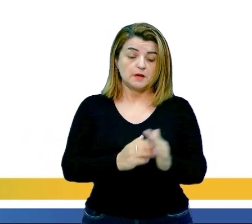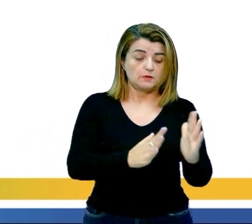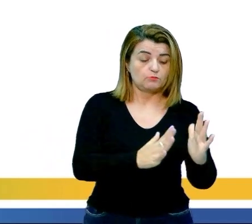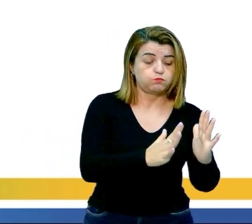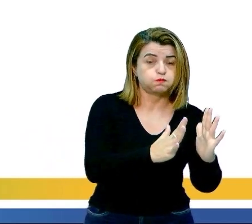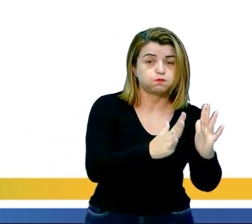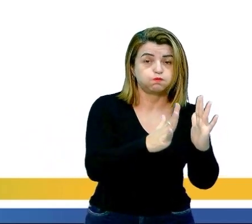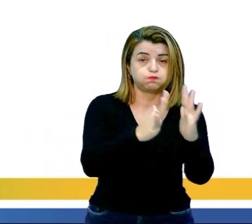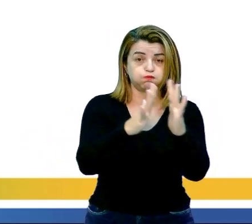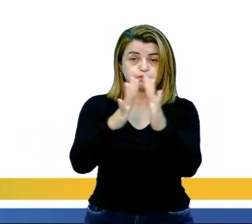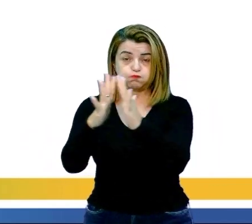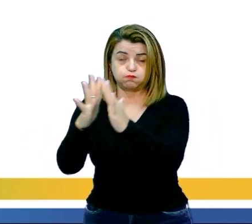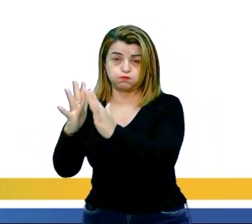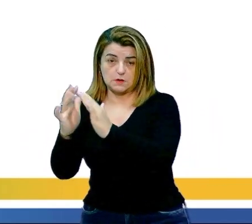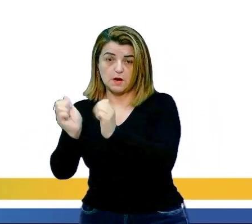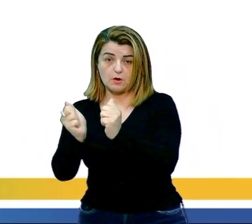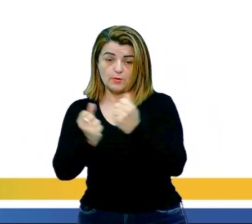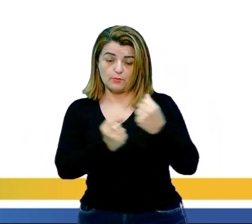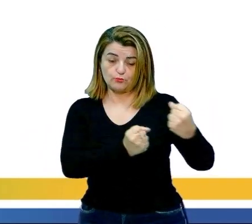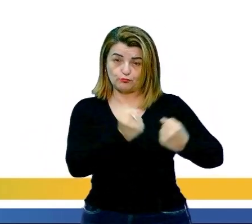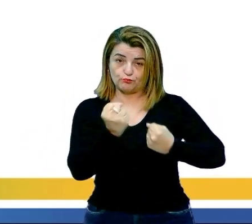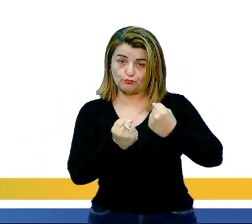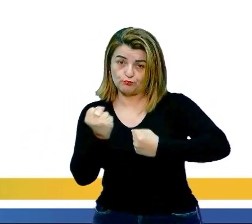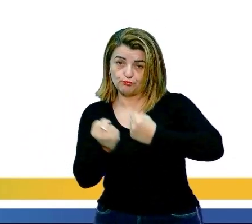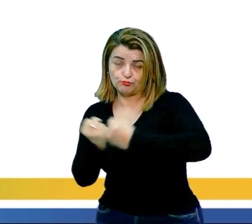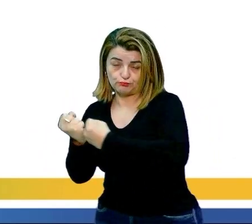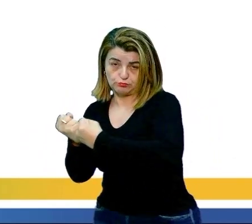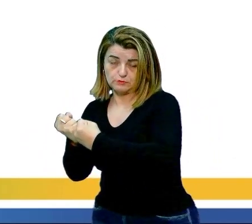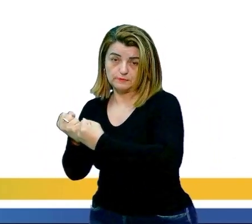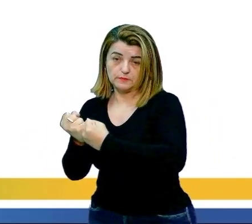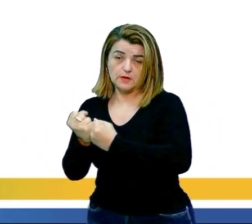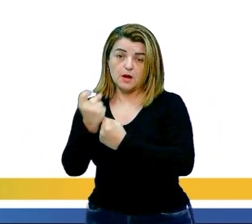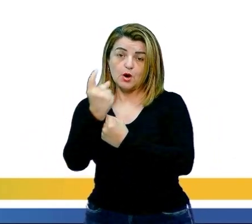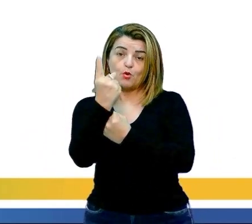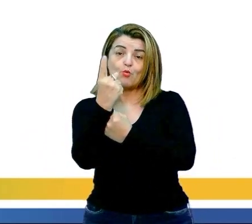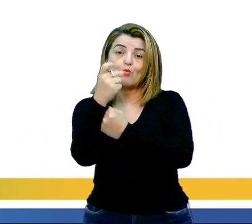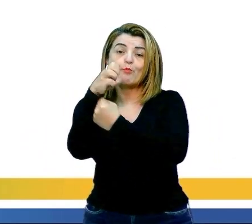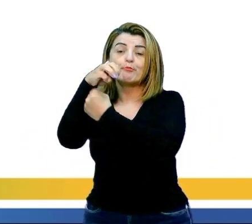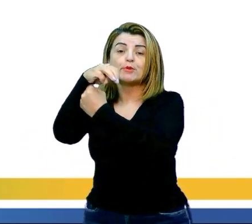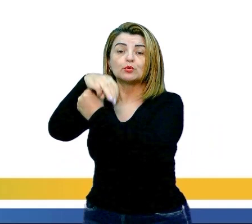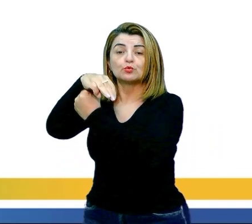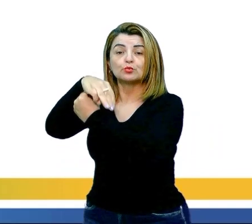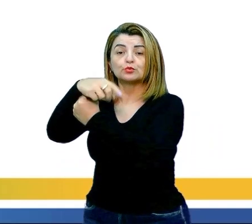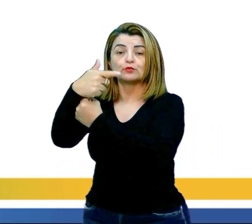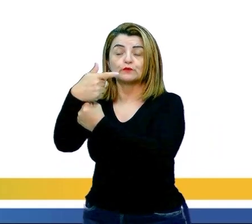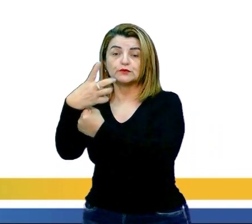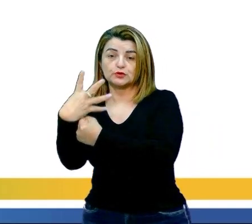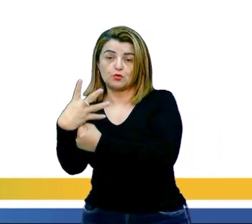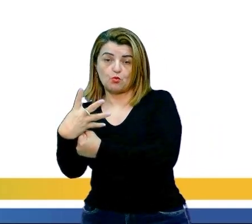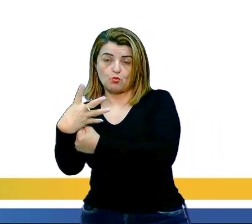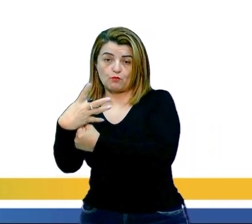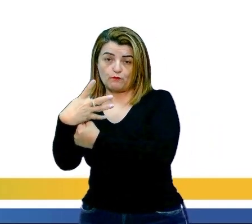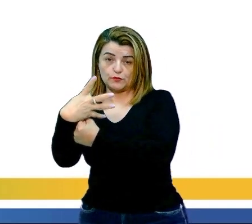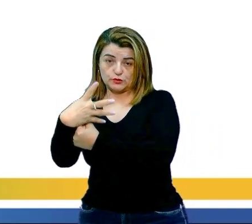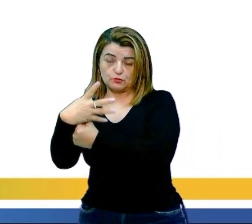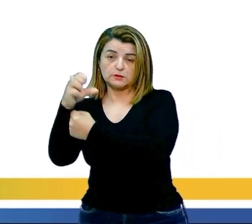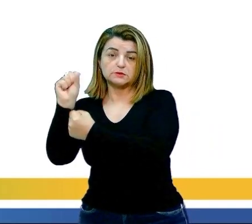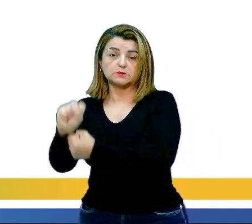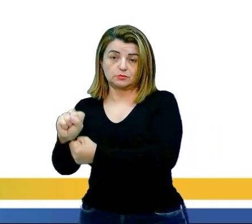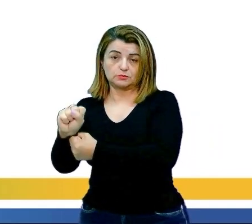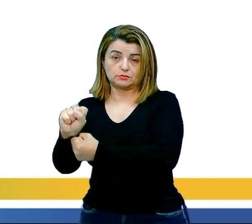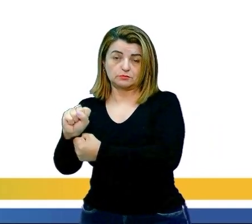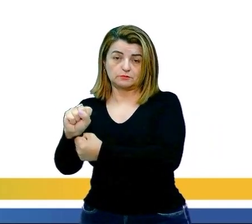de 2,1 quilômetros deve ser de 1 minuto e 24 segundos, ou